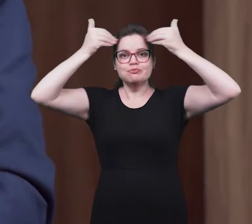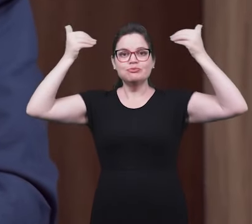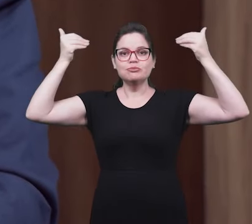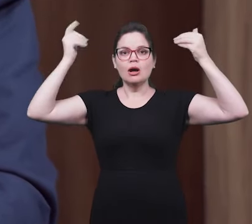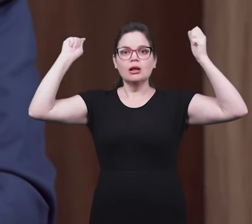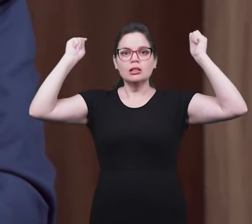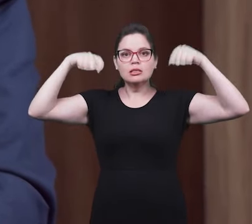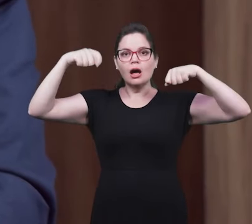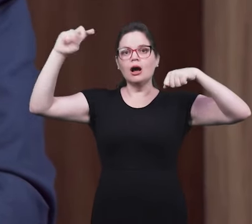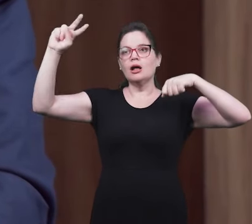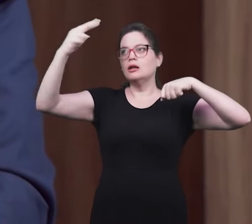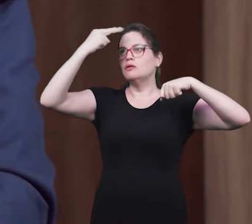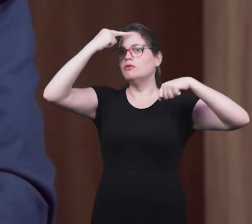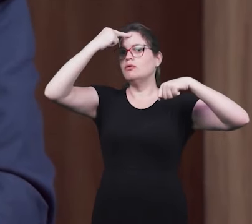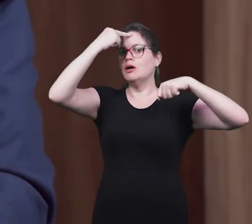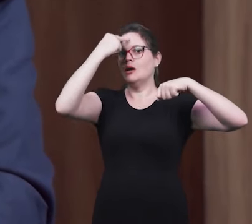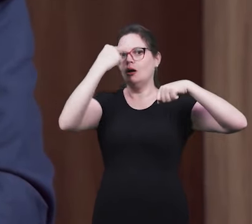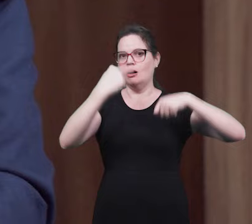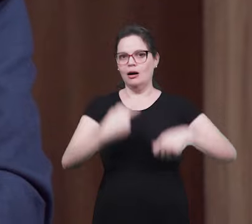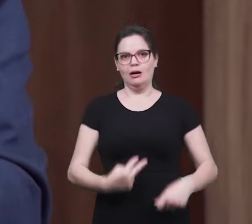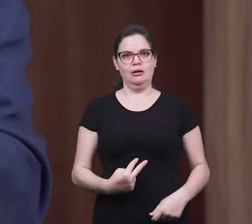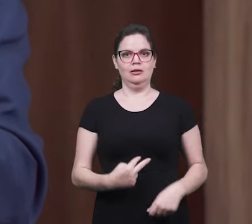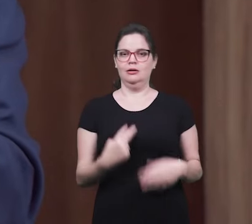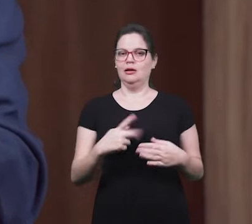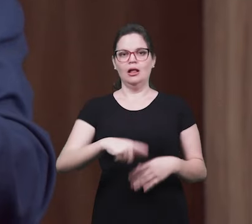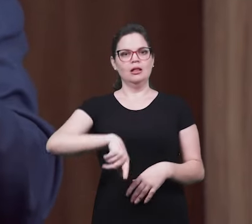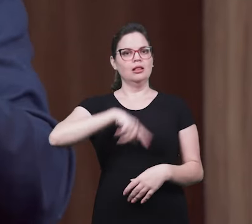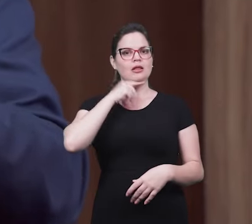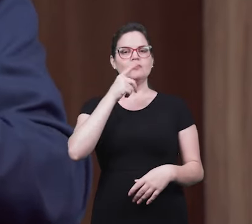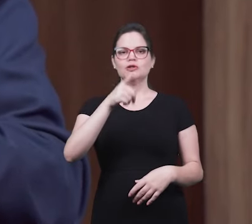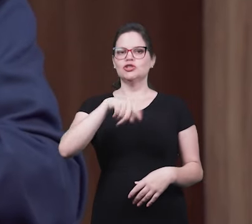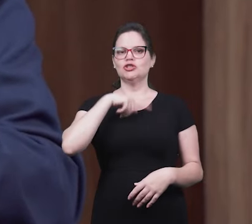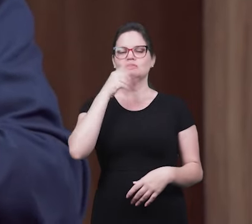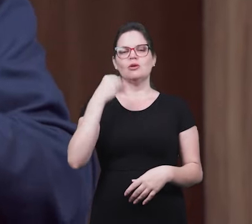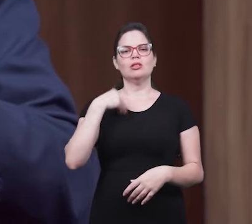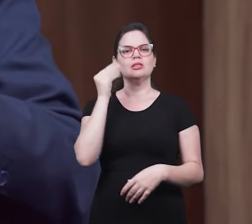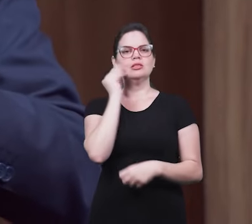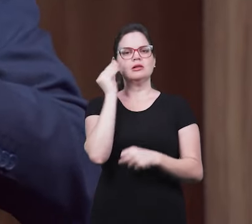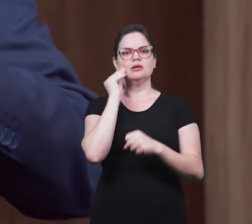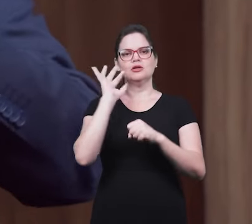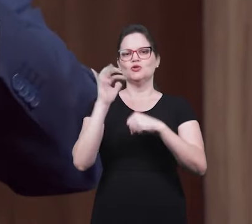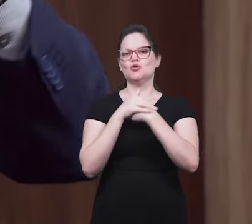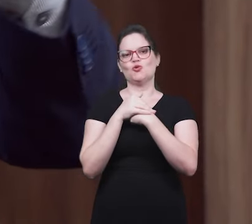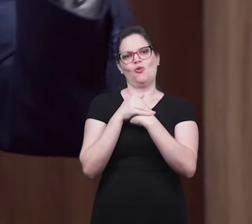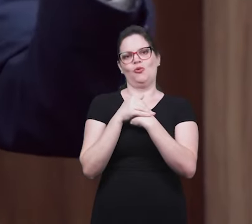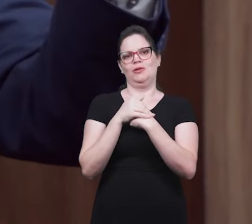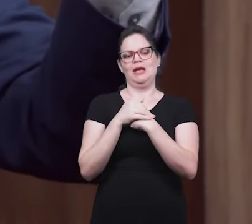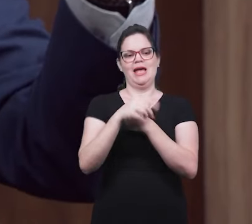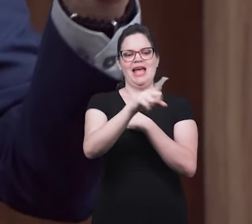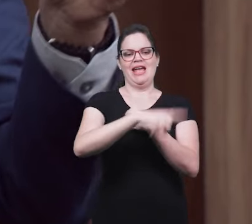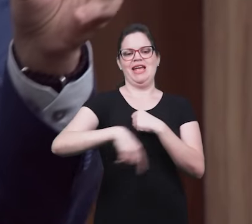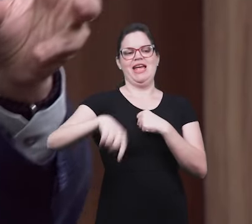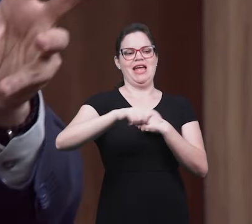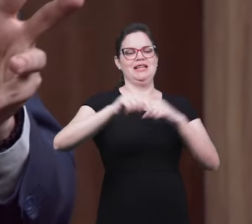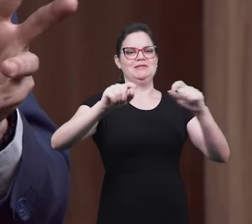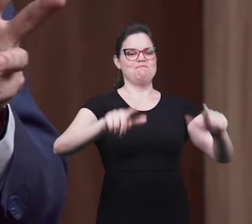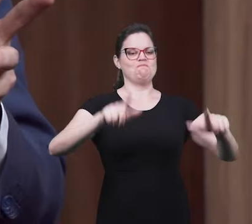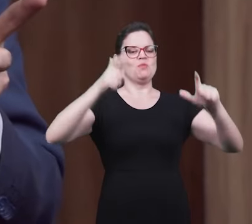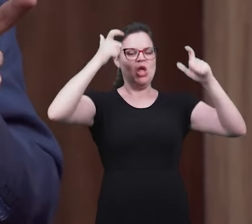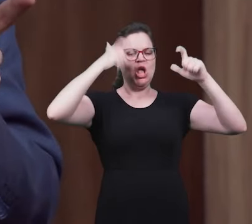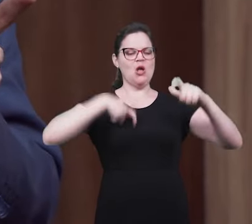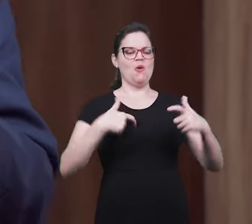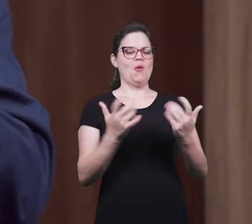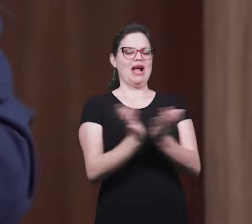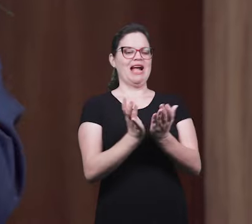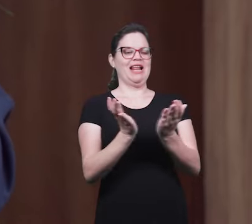meus pensamentos. E não adianta alguém querer servir a Deus à vista dos outros apenas e